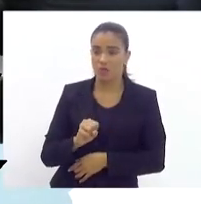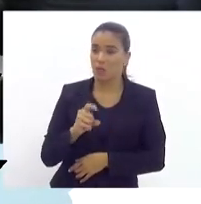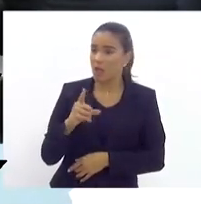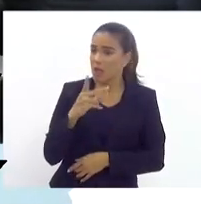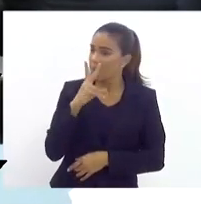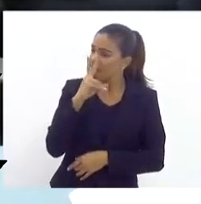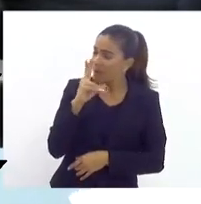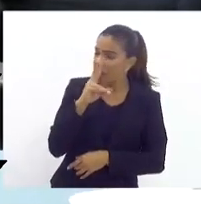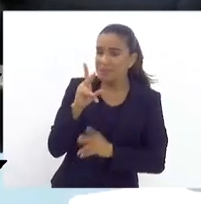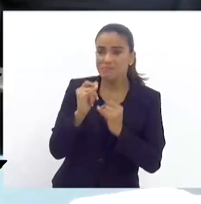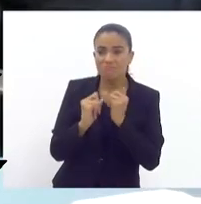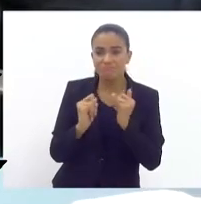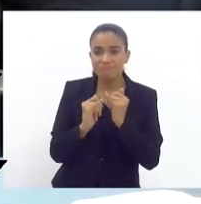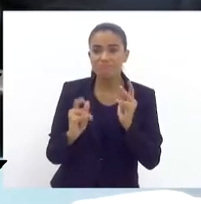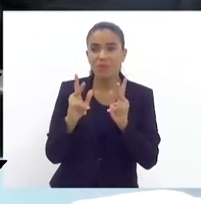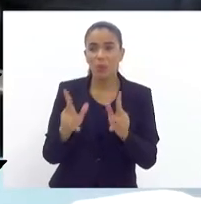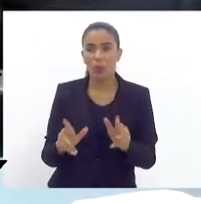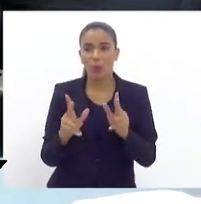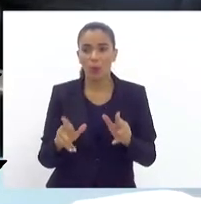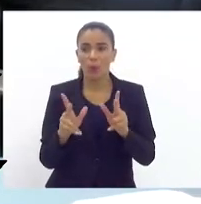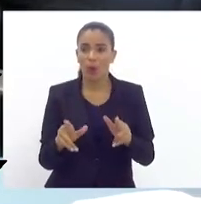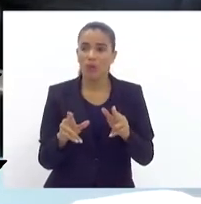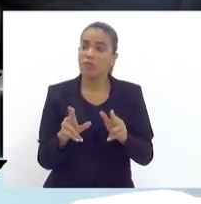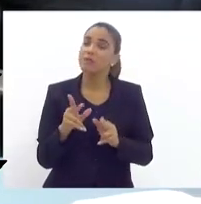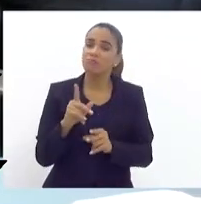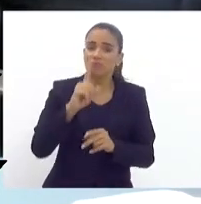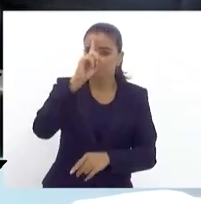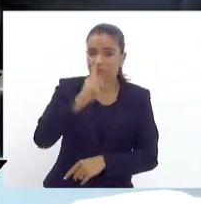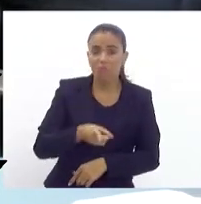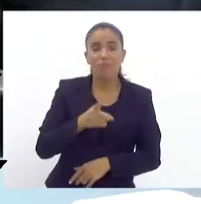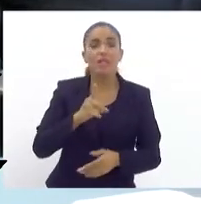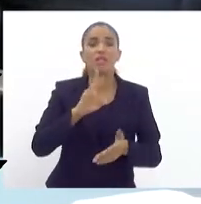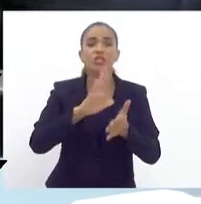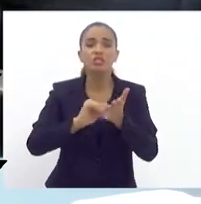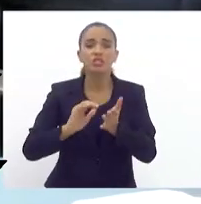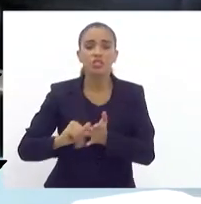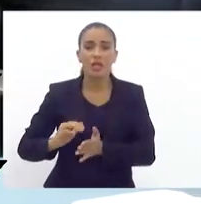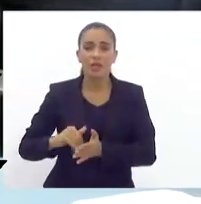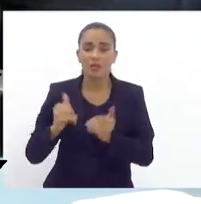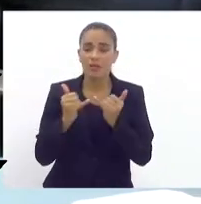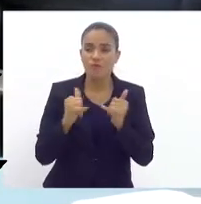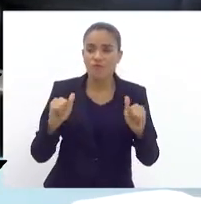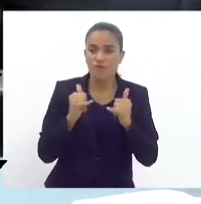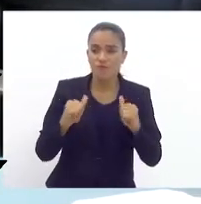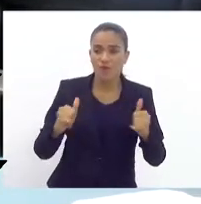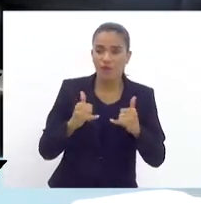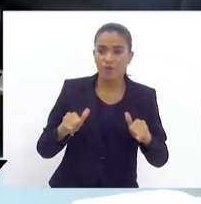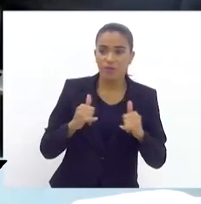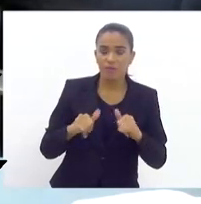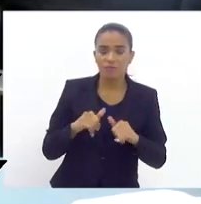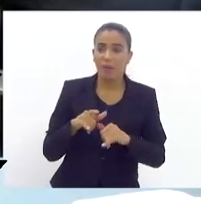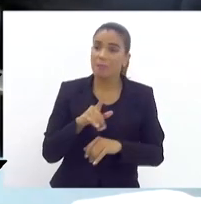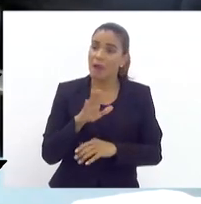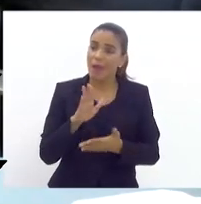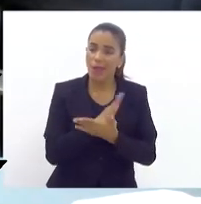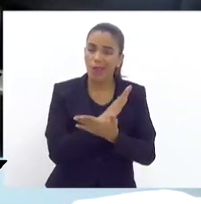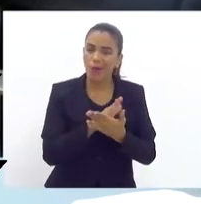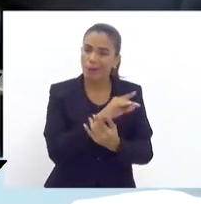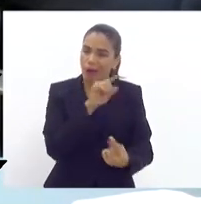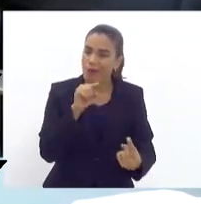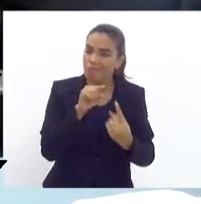exatamente para retirar, determina a retirada desses fios. Essa tem alguns pontos